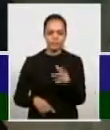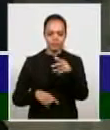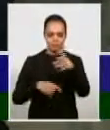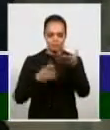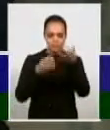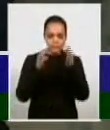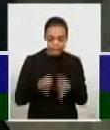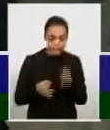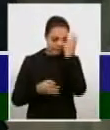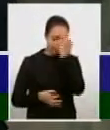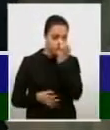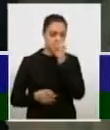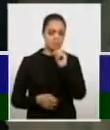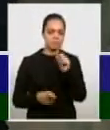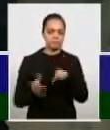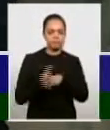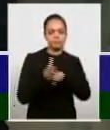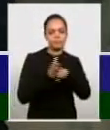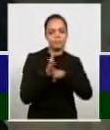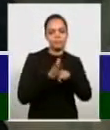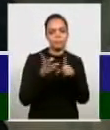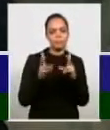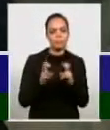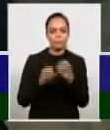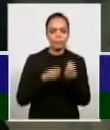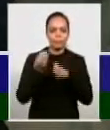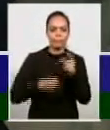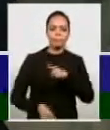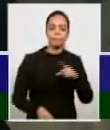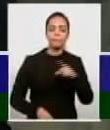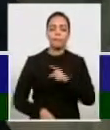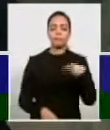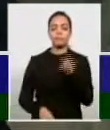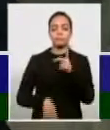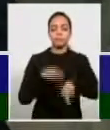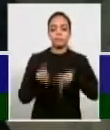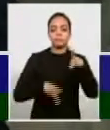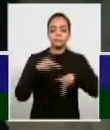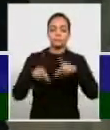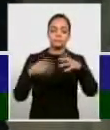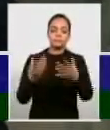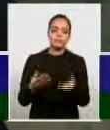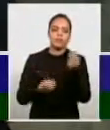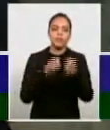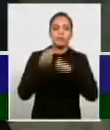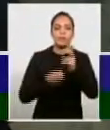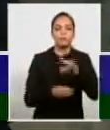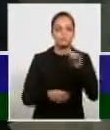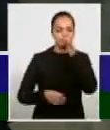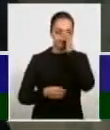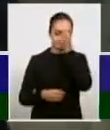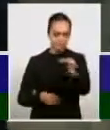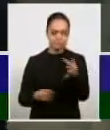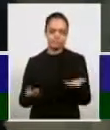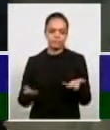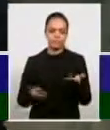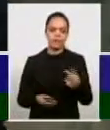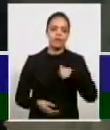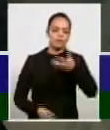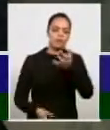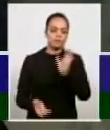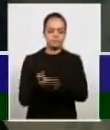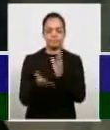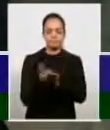de pesquisas sobre como está ficando a nossa população e como ficará no futuro. Então, eu